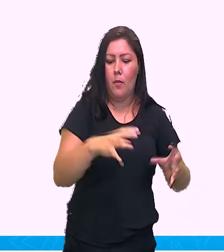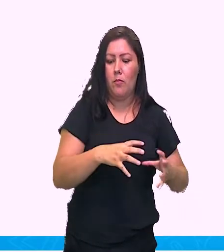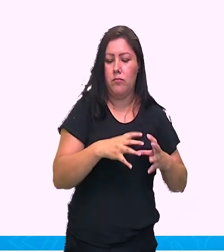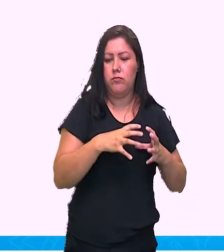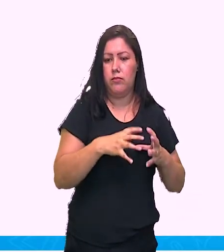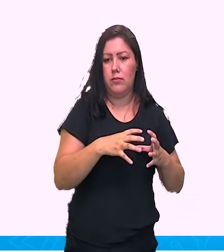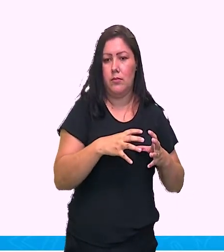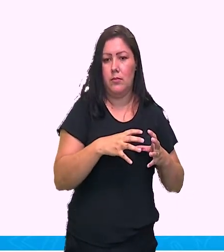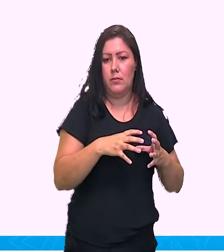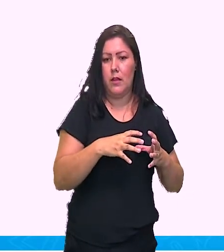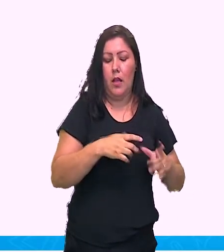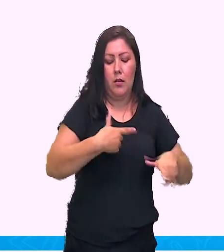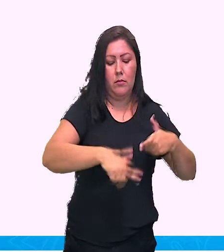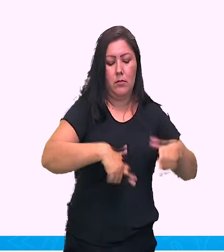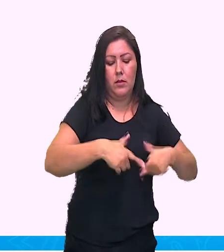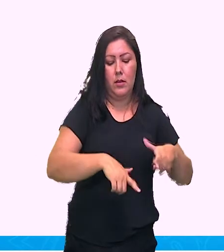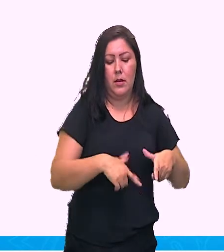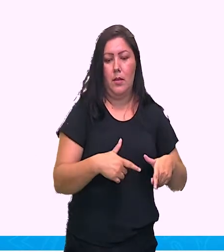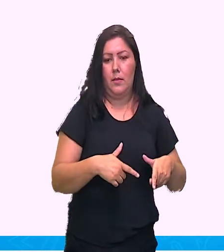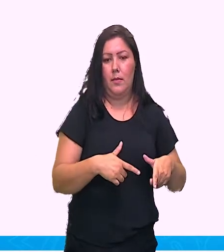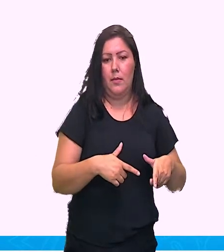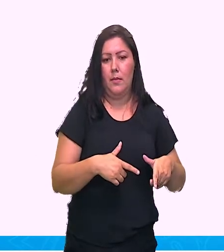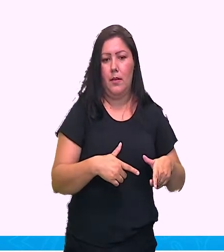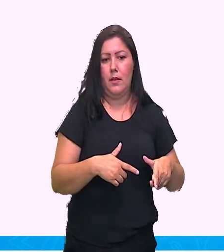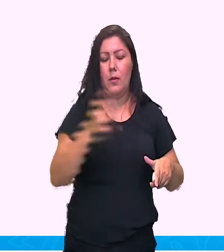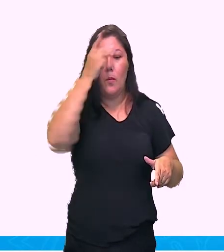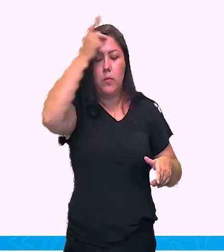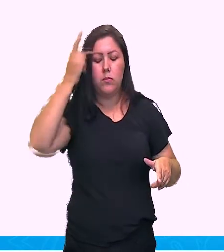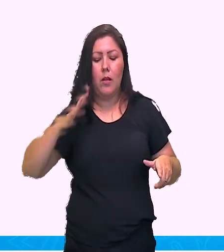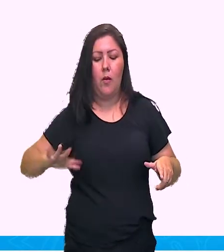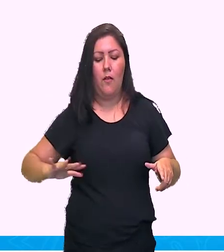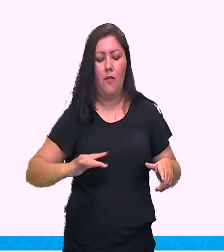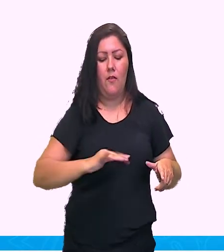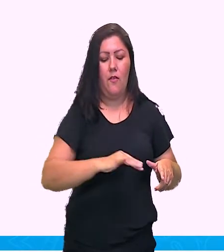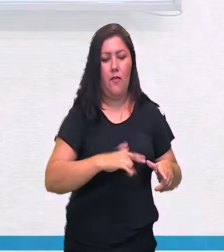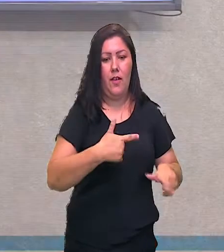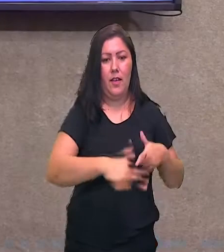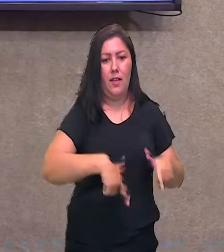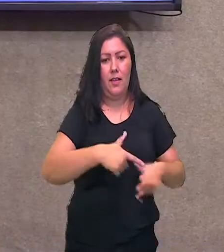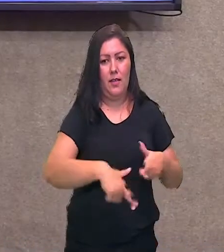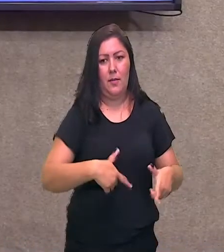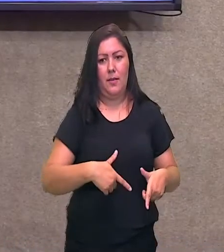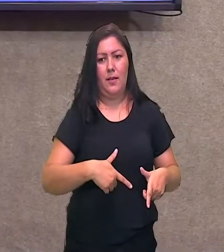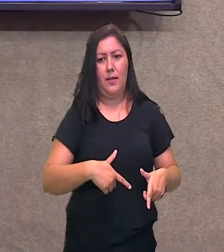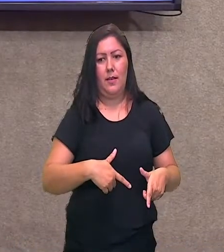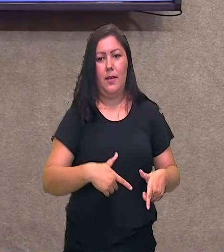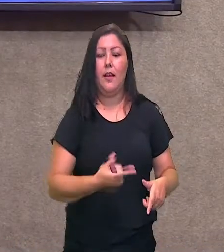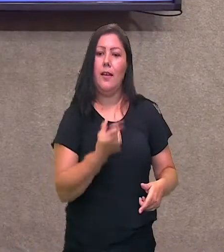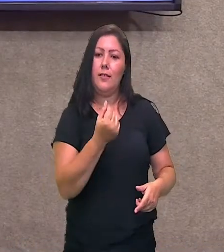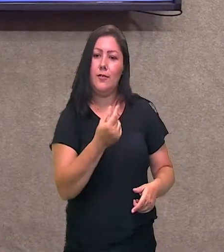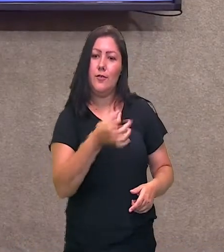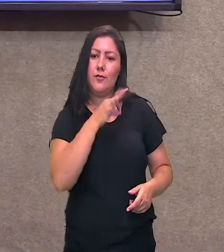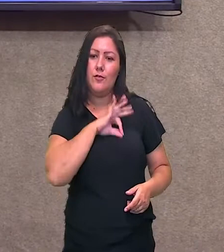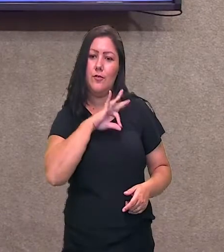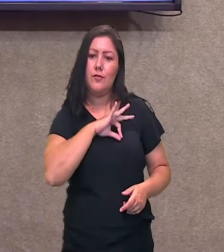E eu vou vender a minha força de trabalho para receber um salário.